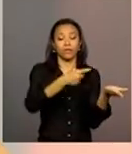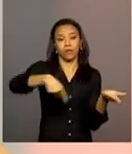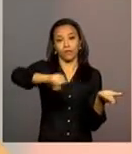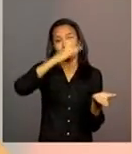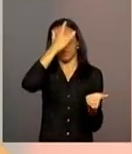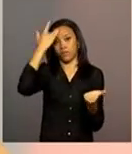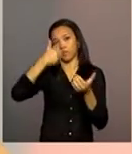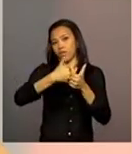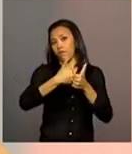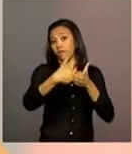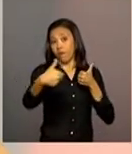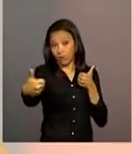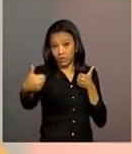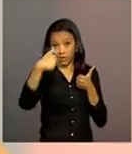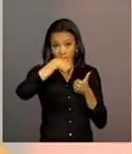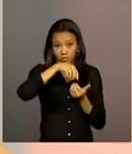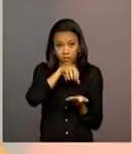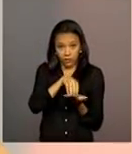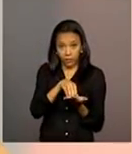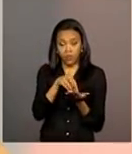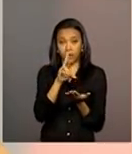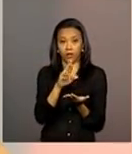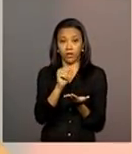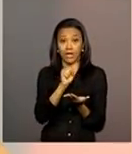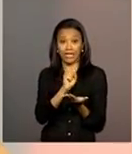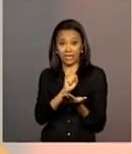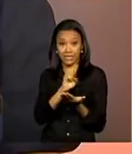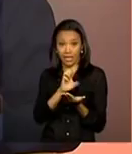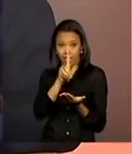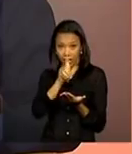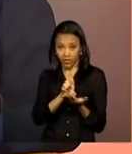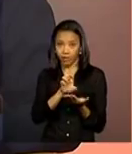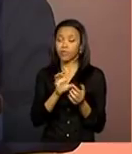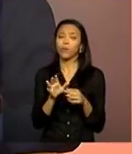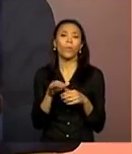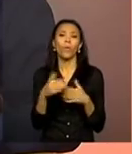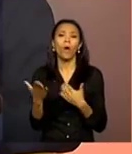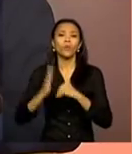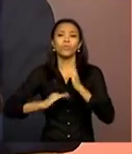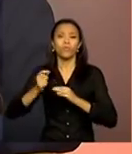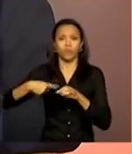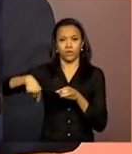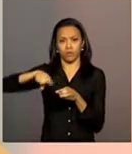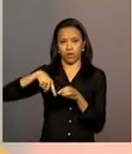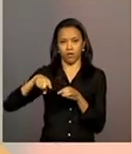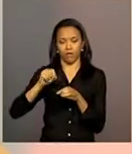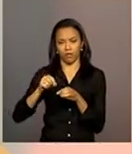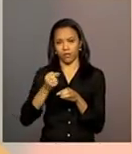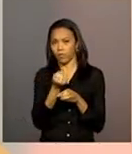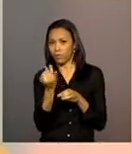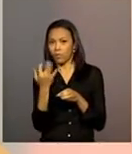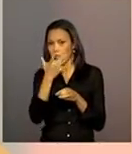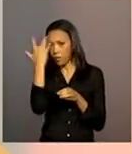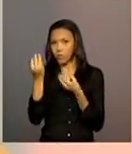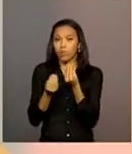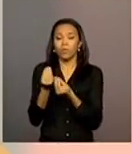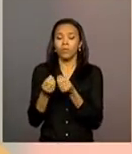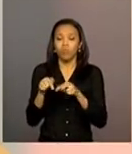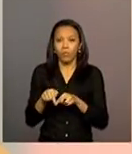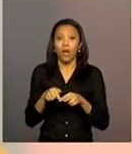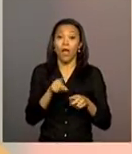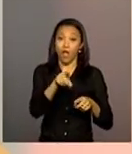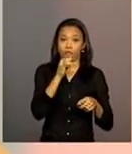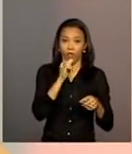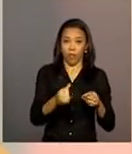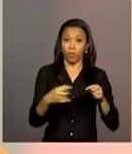afastada da sede do crass e qual a composição dessa equipe volante é a composição ela foi definida pela